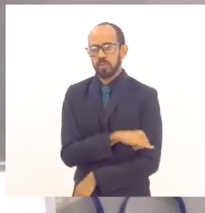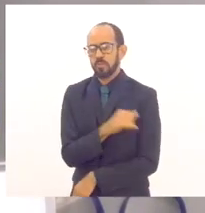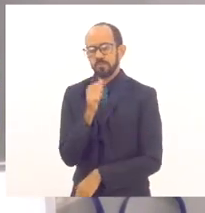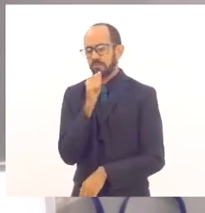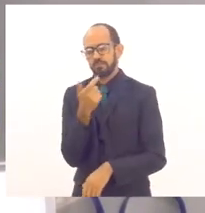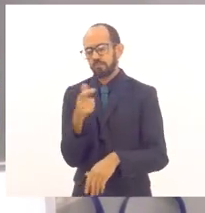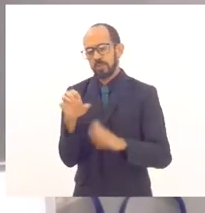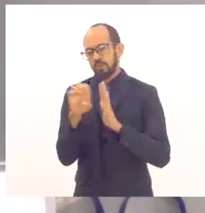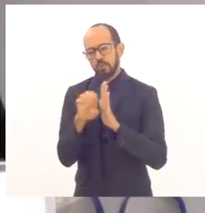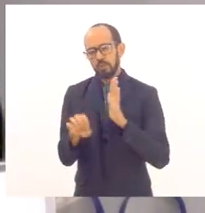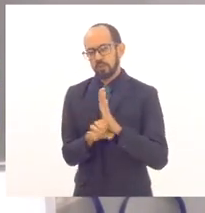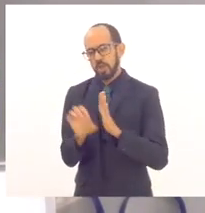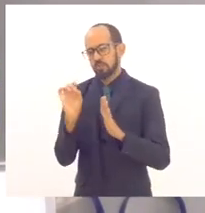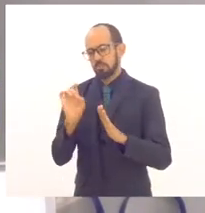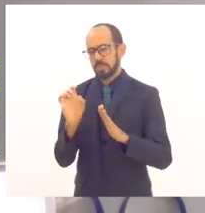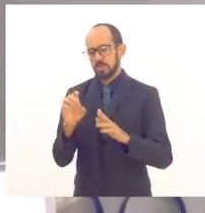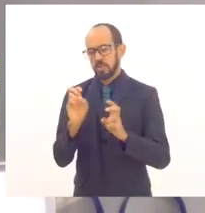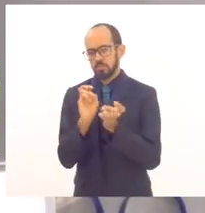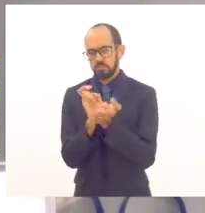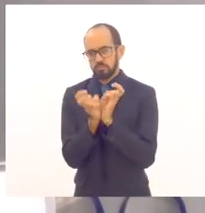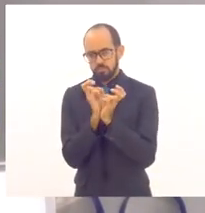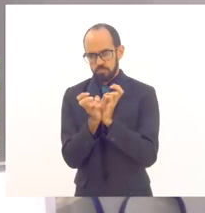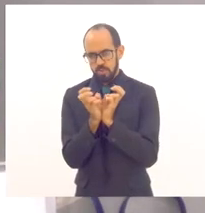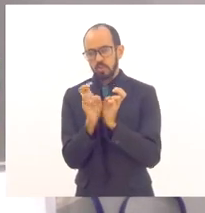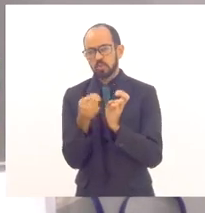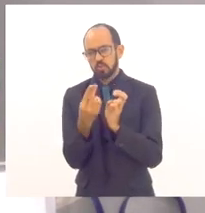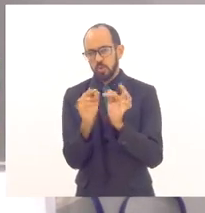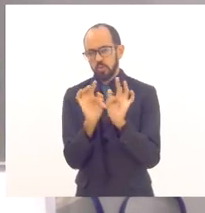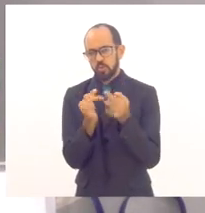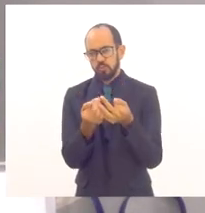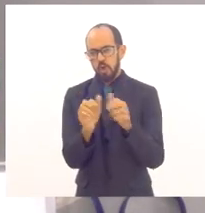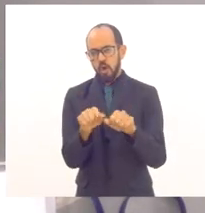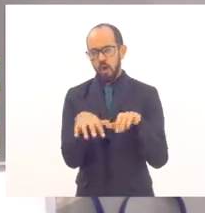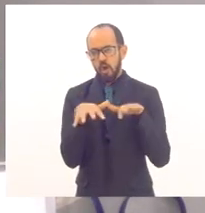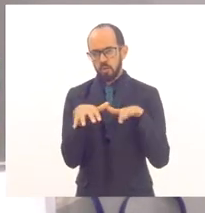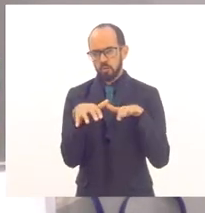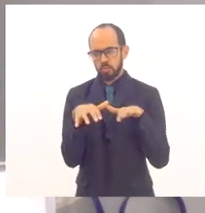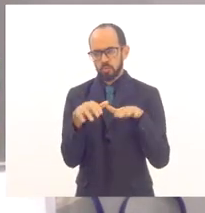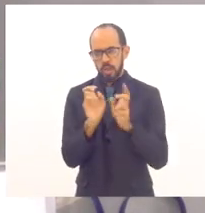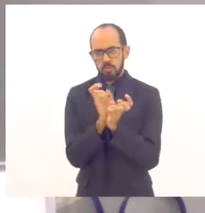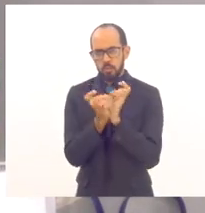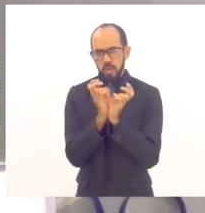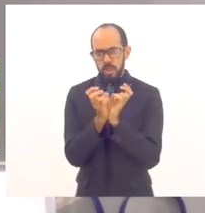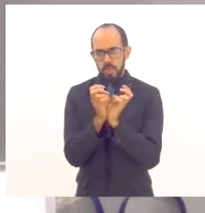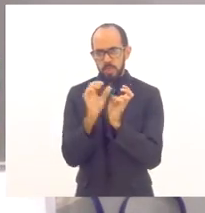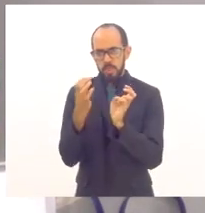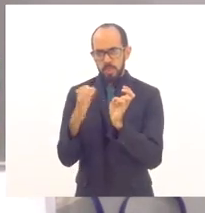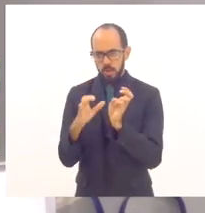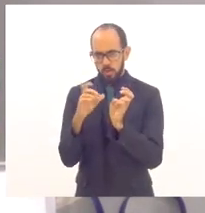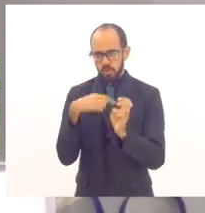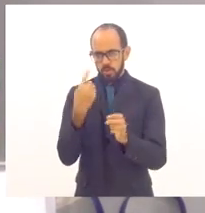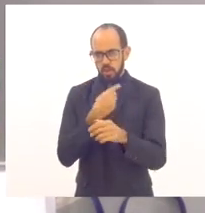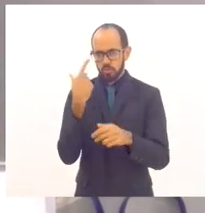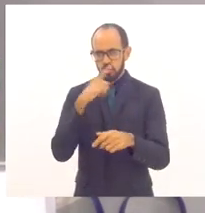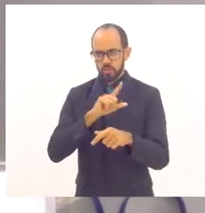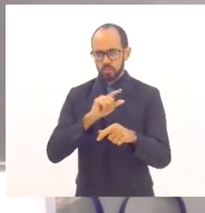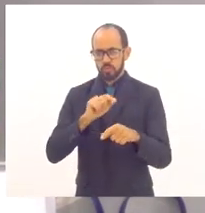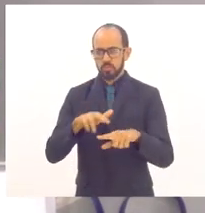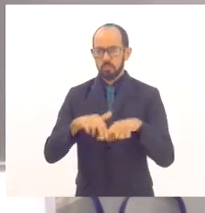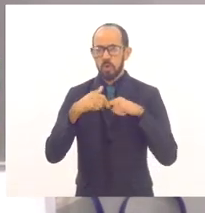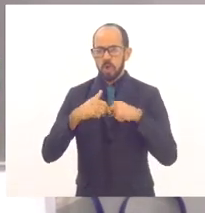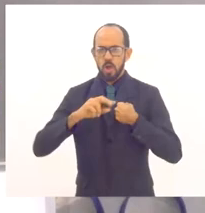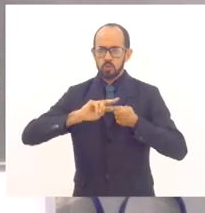edital específico. Eu sou do Fórum de Capoeira de Niterói. Em Niterói nós conseguimos, fruto dessa